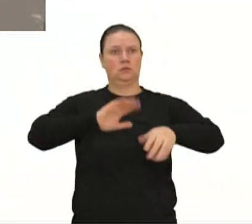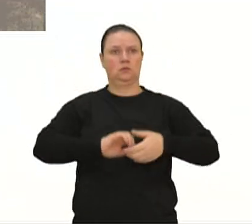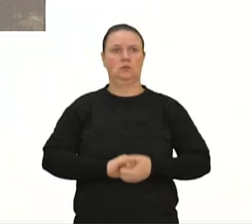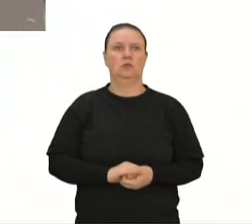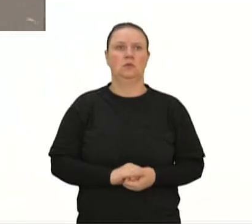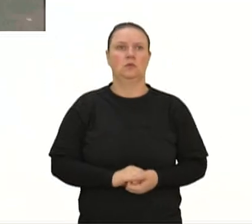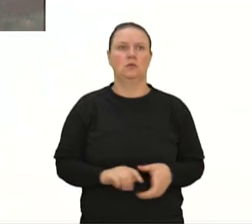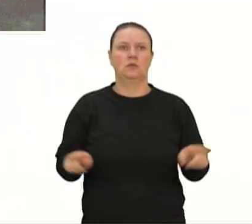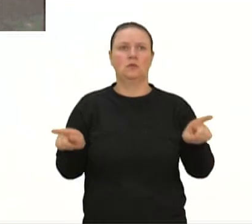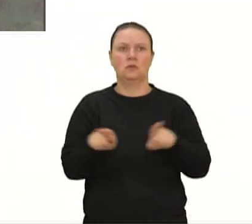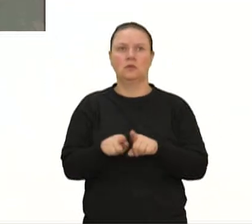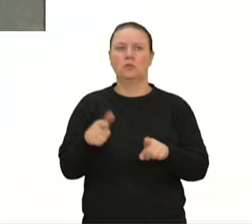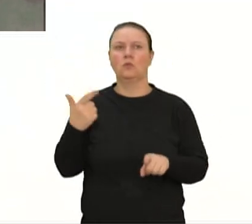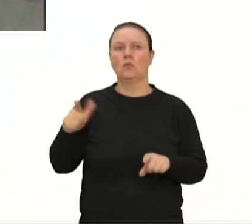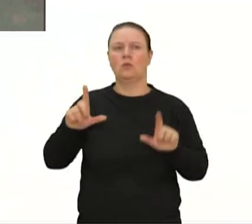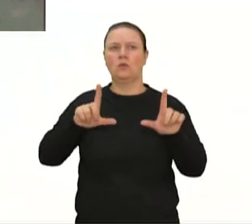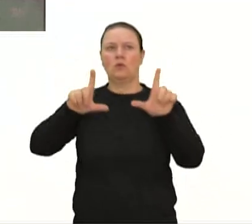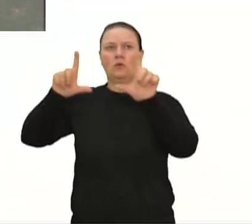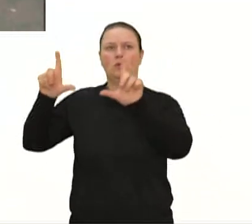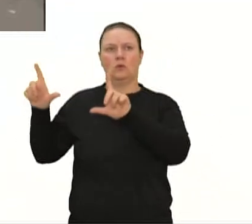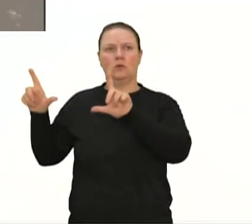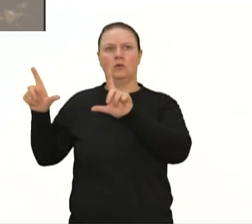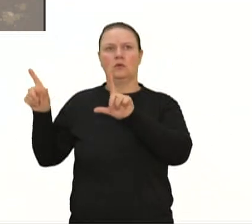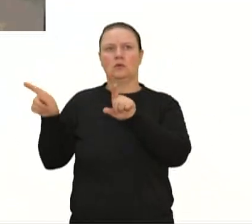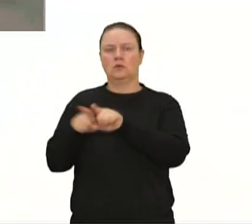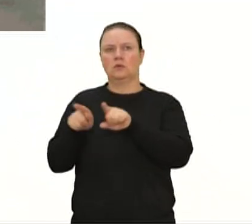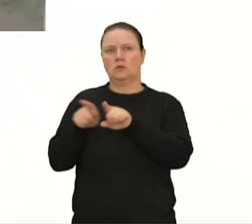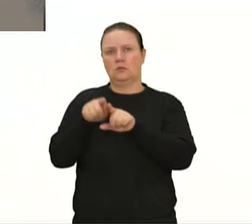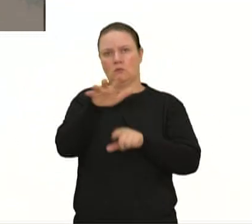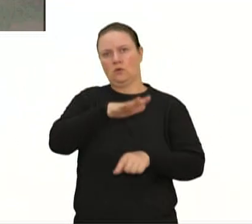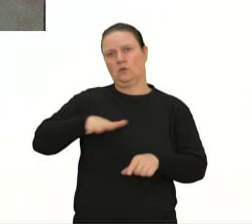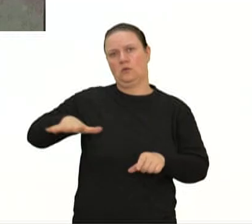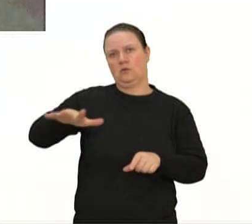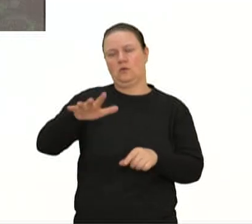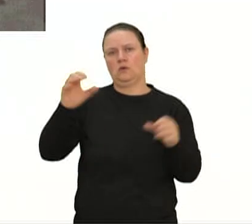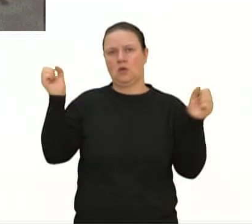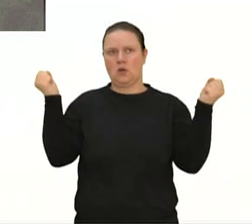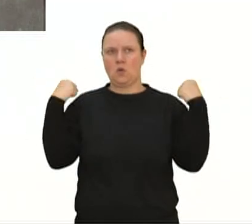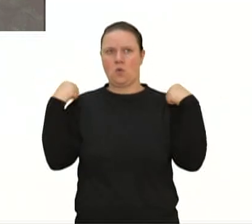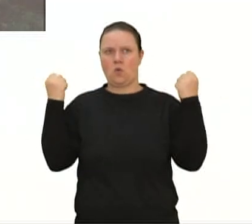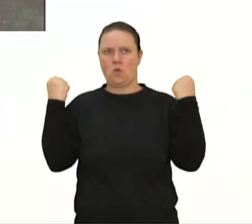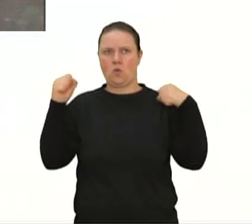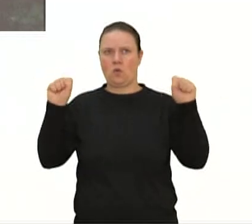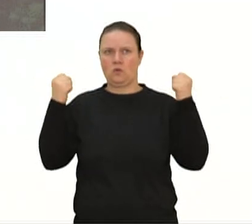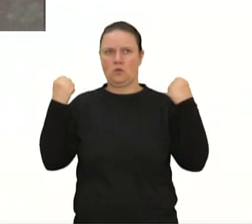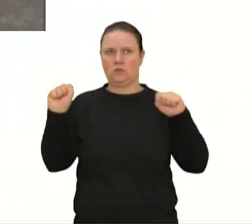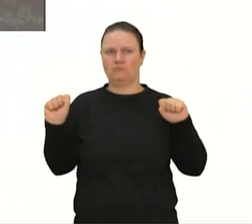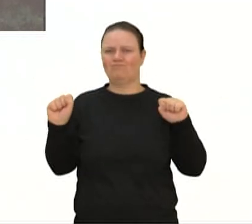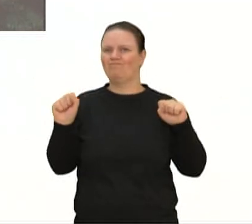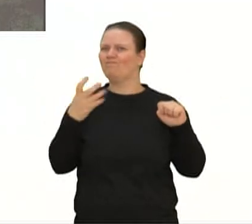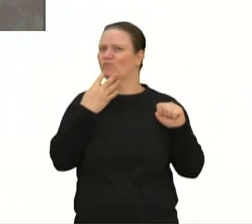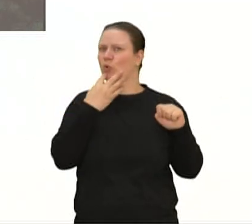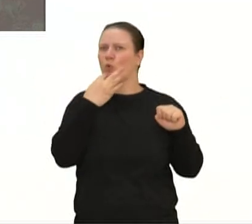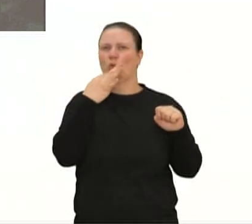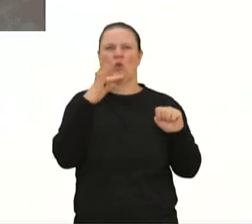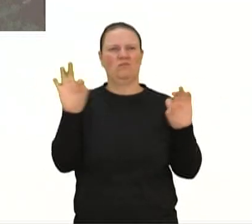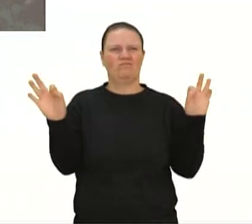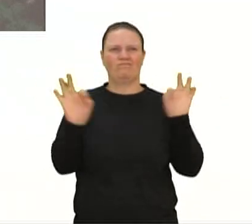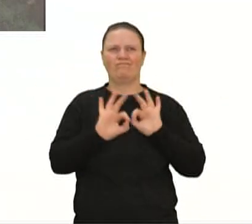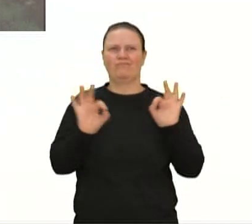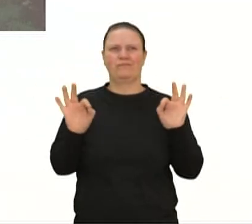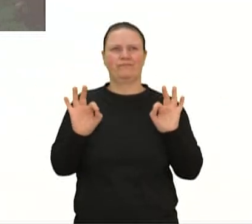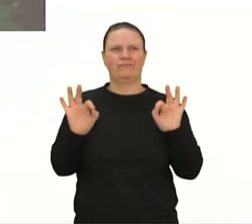do lado direito, nós temos um outro GIF, também num ambiente de academia. O indivíduo não tem um conhecimento muito